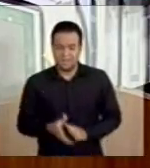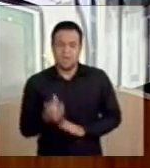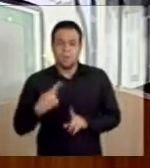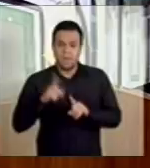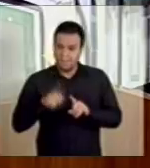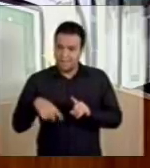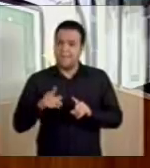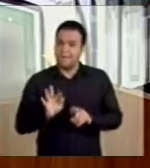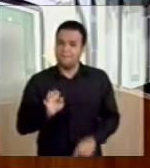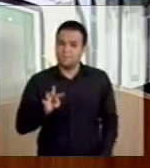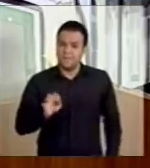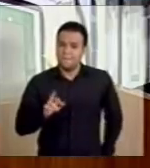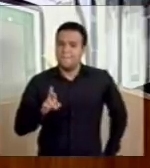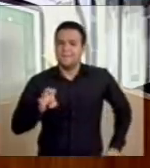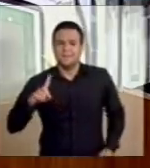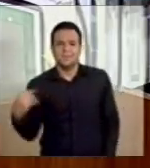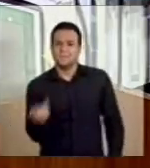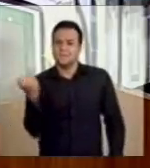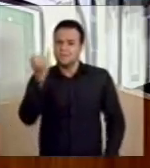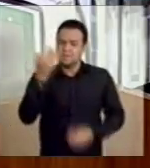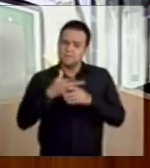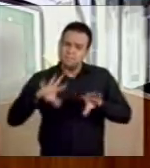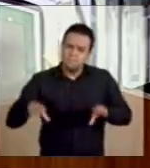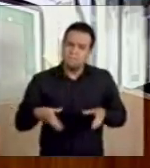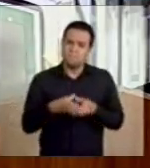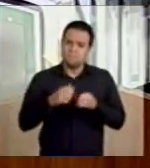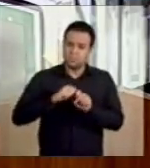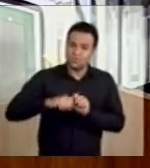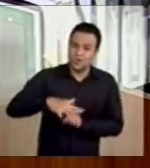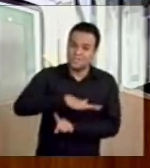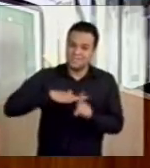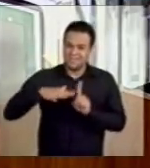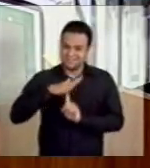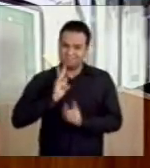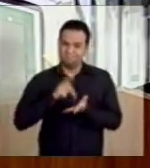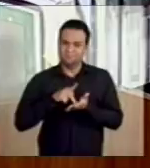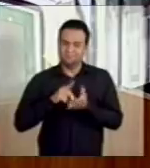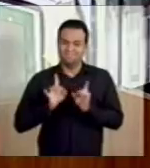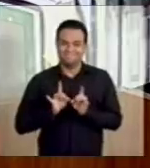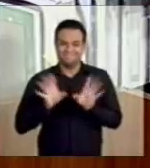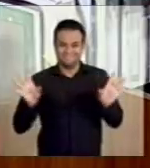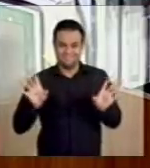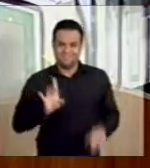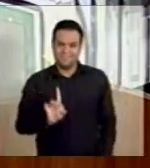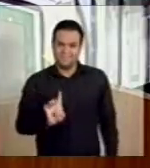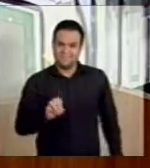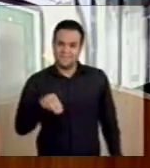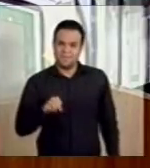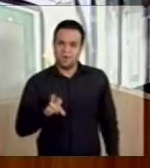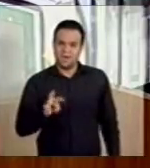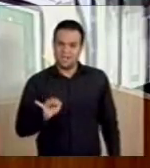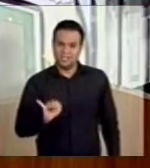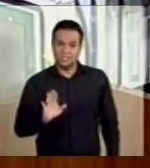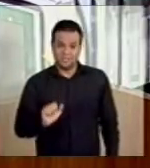essenciais à configuração de uma sociedade verdadeiramente democrática. Busca-se